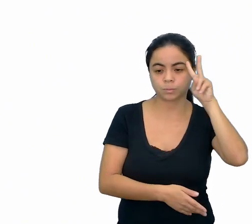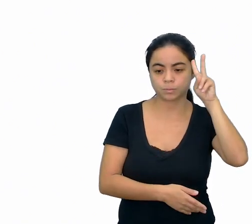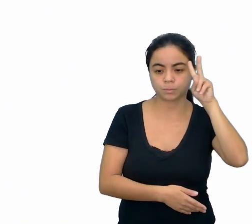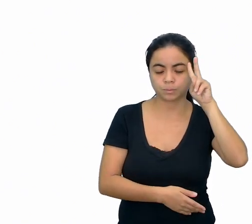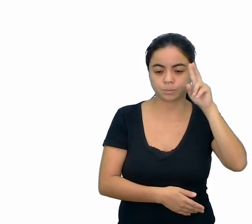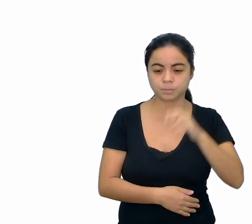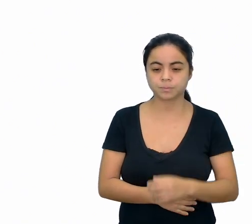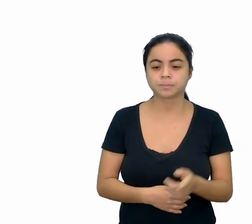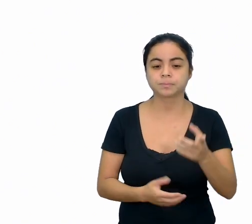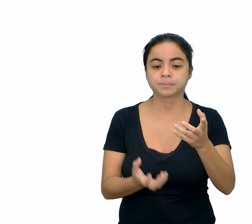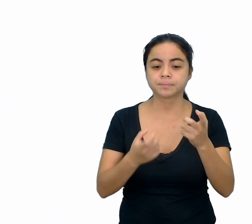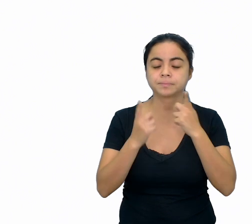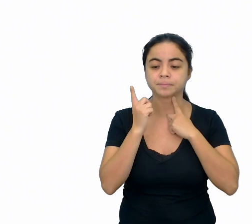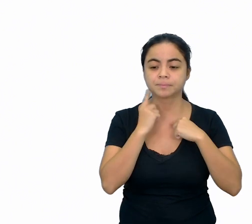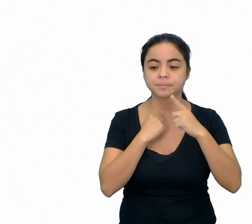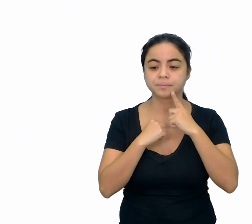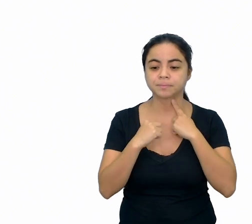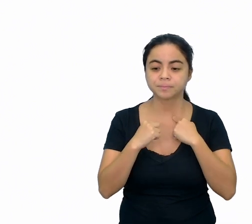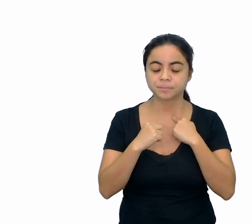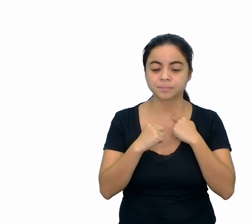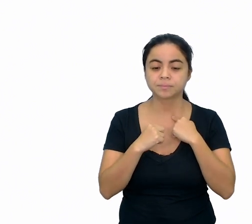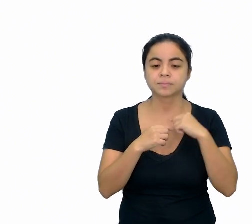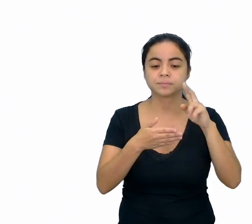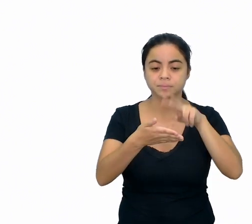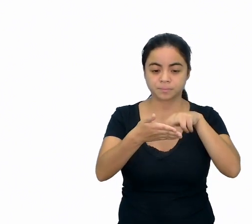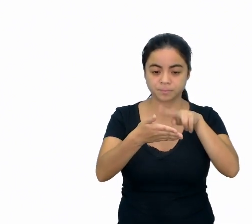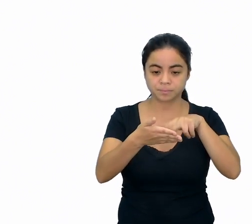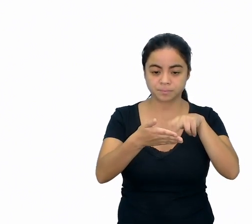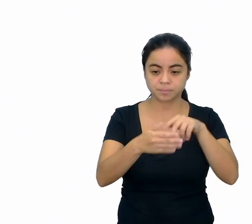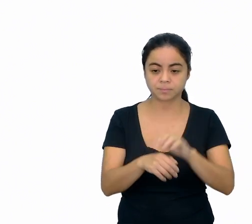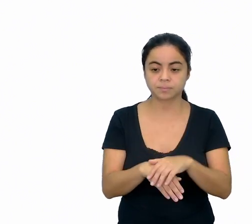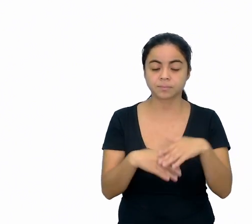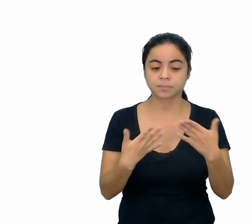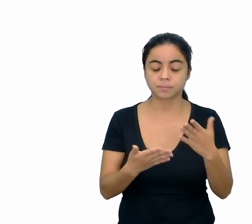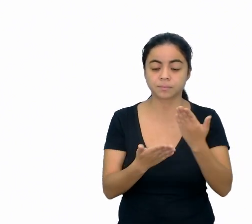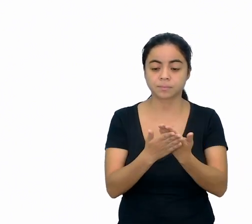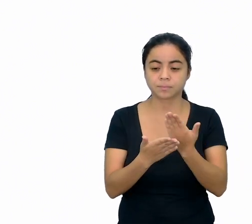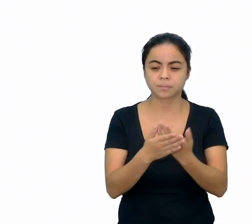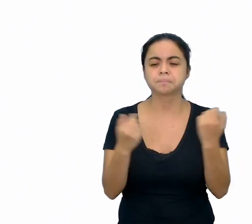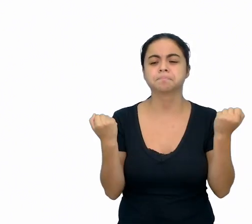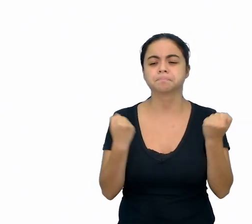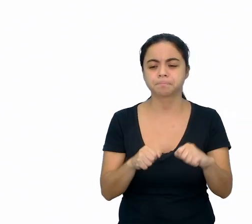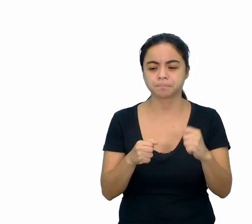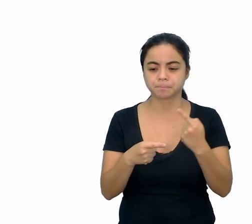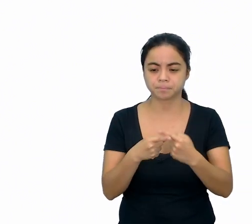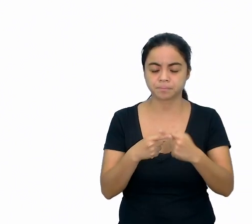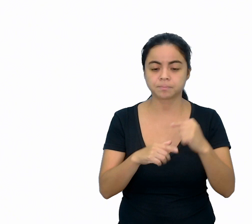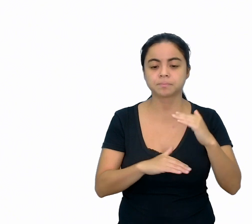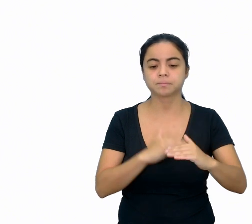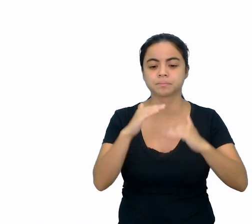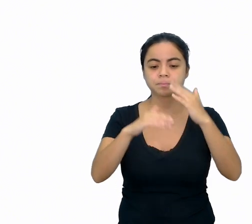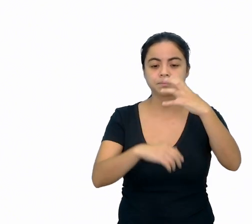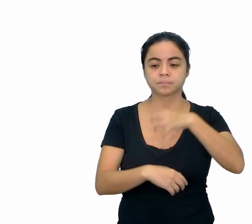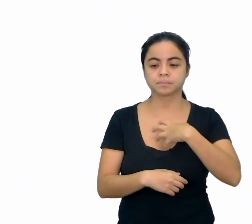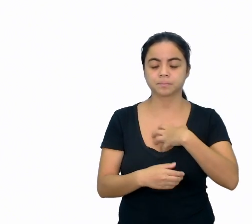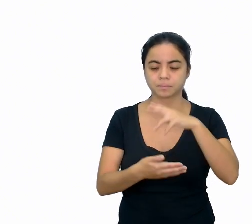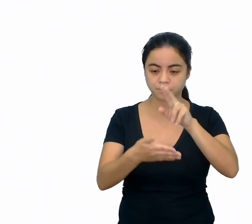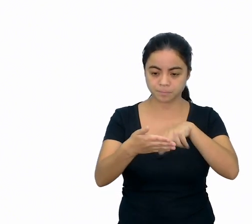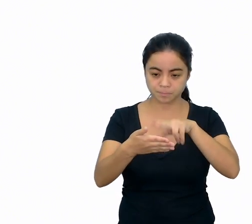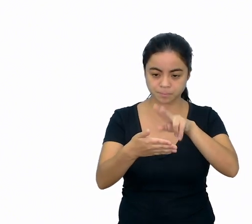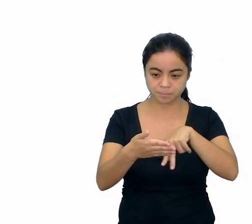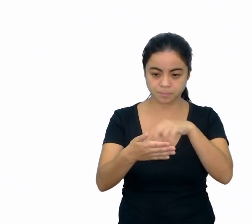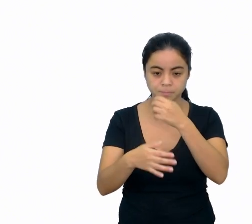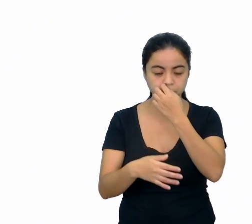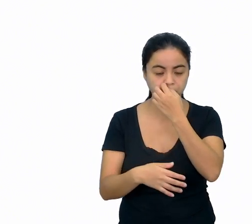ficaram com vontade de ler. Ou seja, é uma aula muito potente porque promove o desenvolvimento de comportamentos leitores.